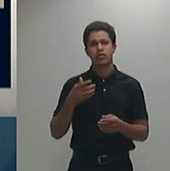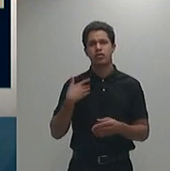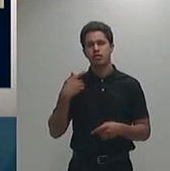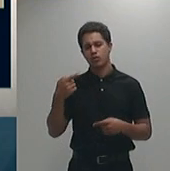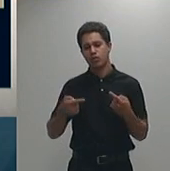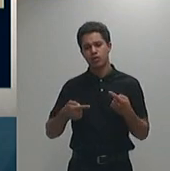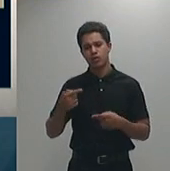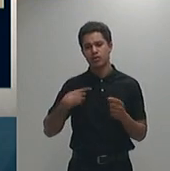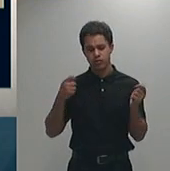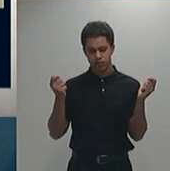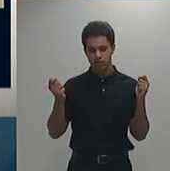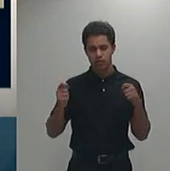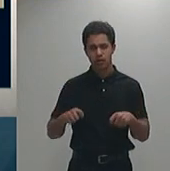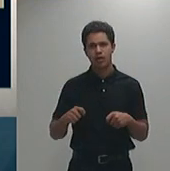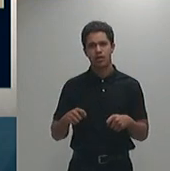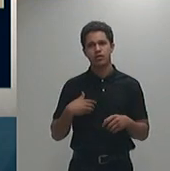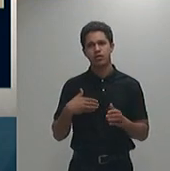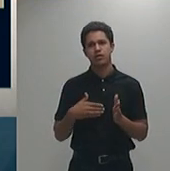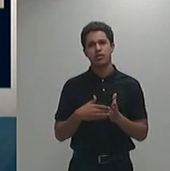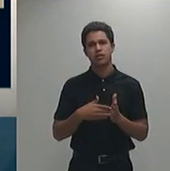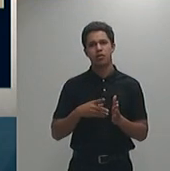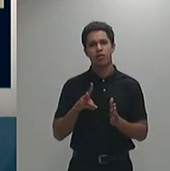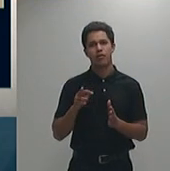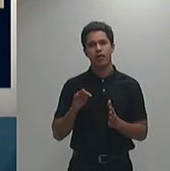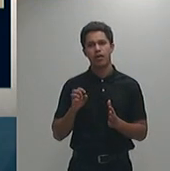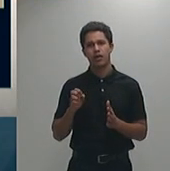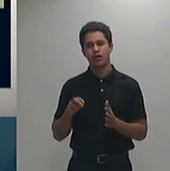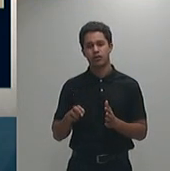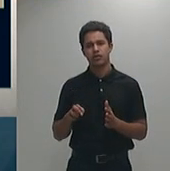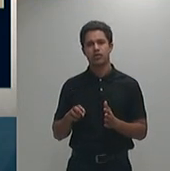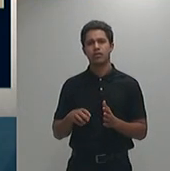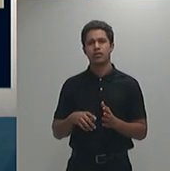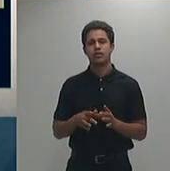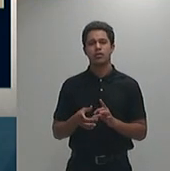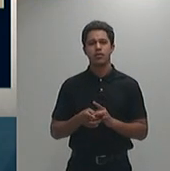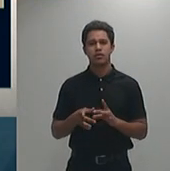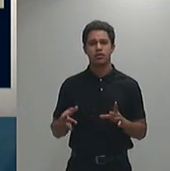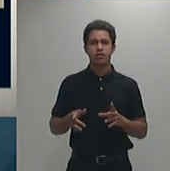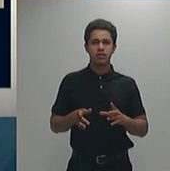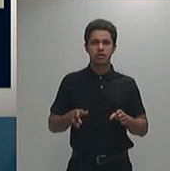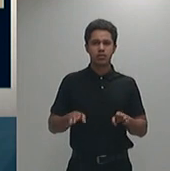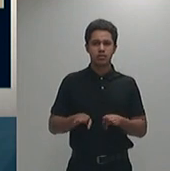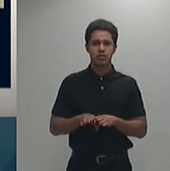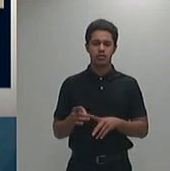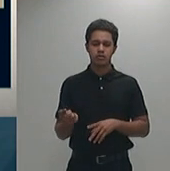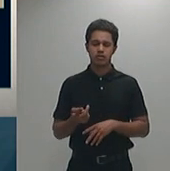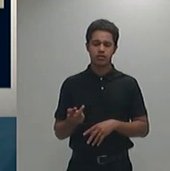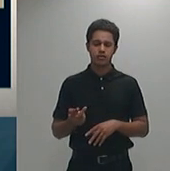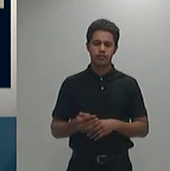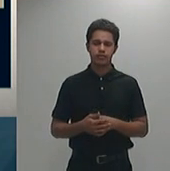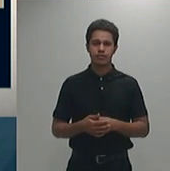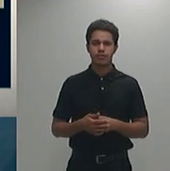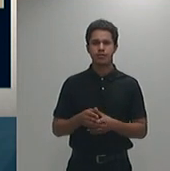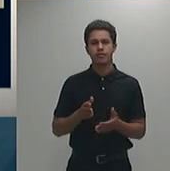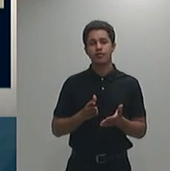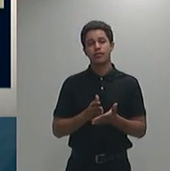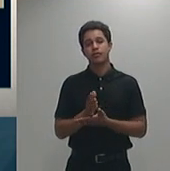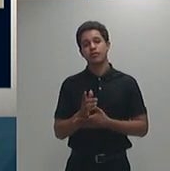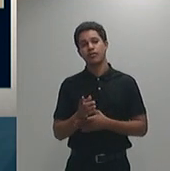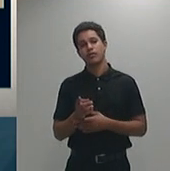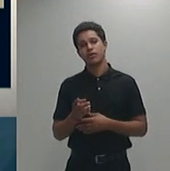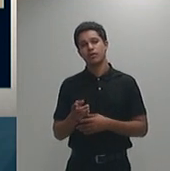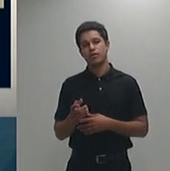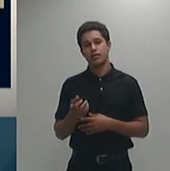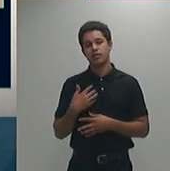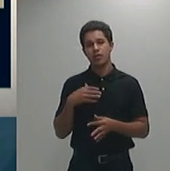competência nessa última vertente de deliberações excludentes entre si passa-se para o fim